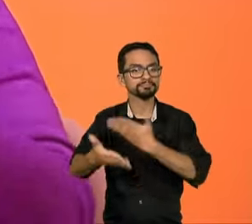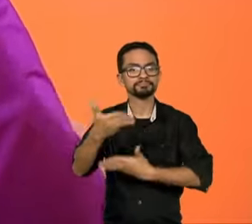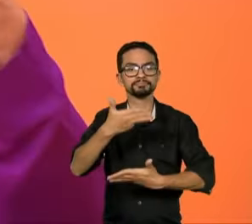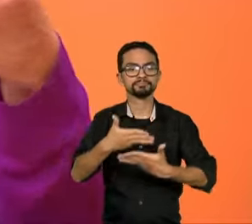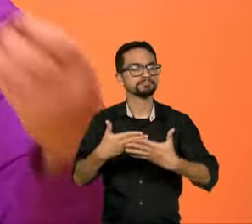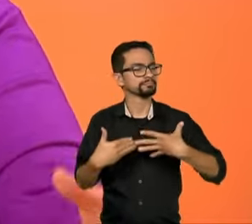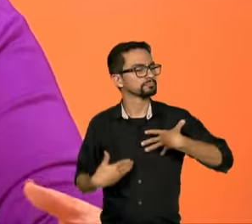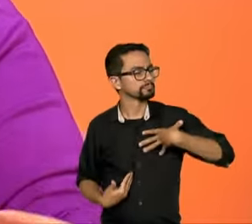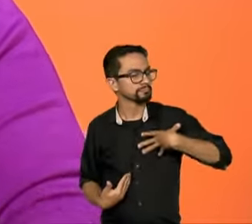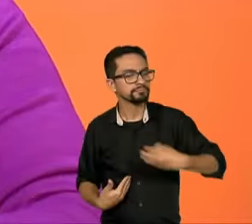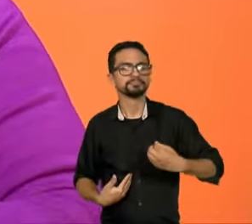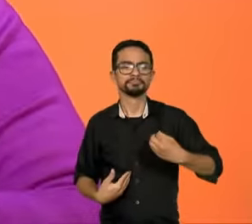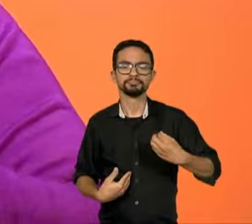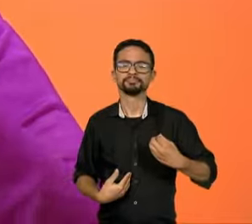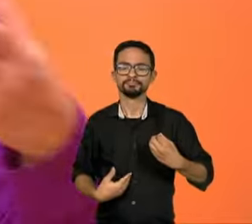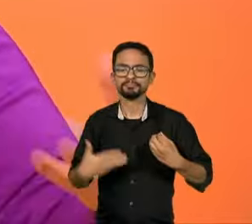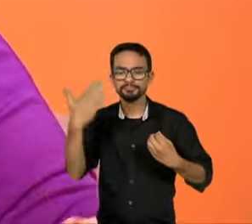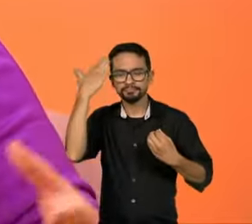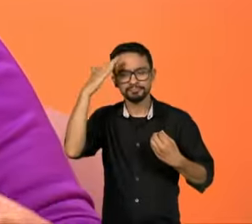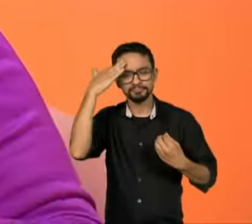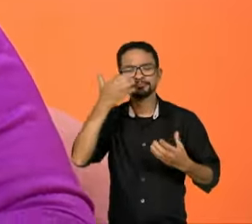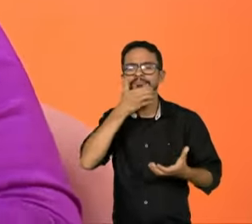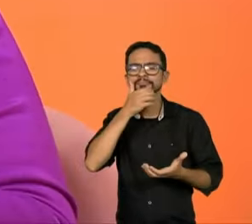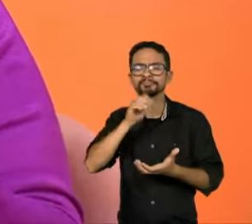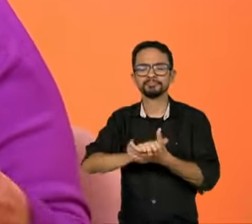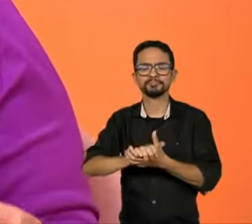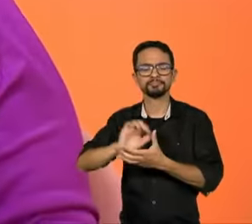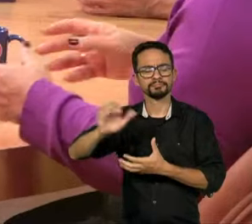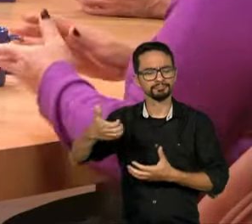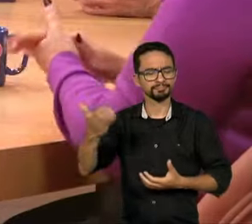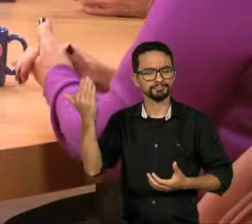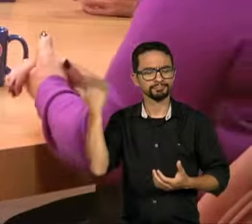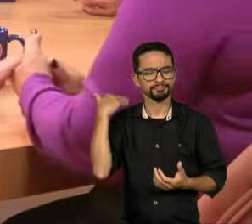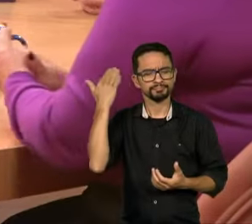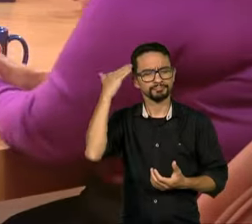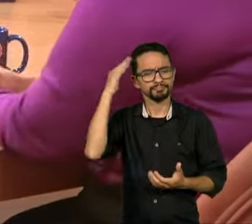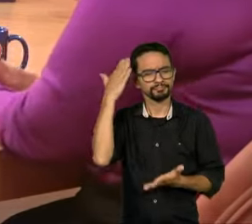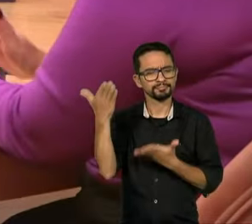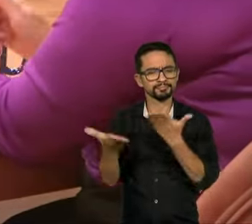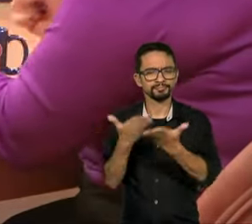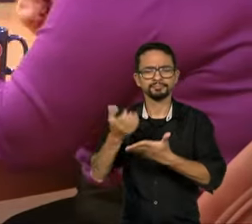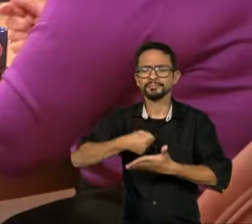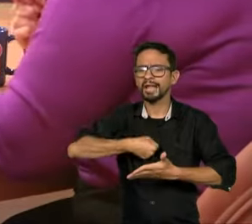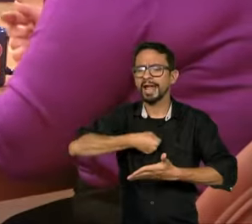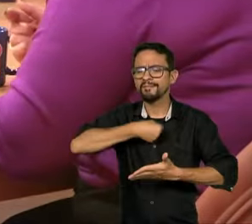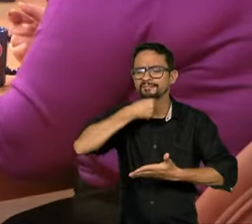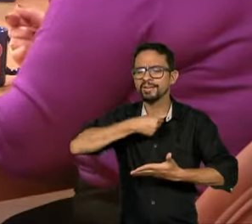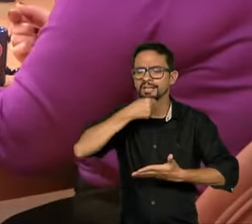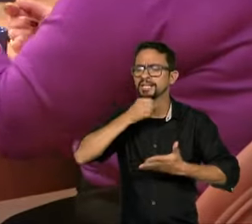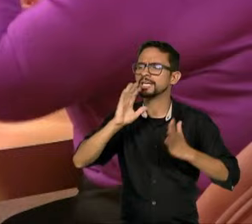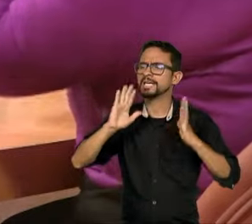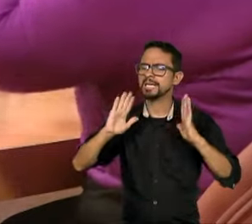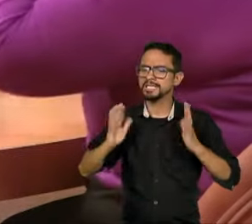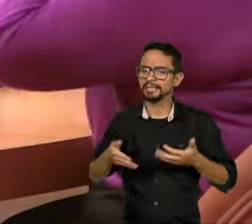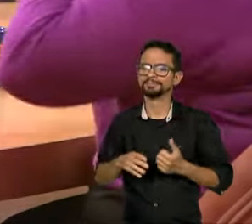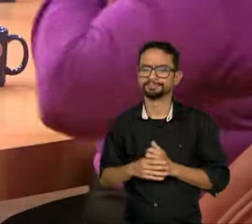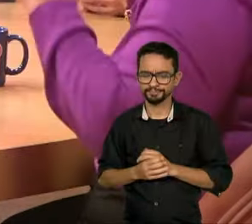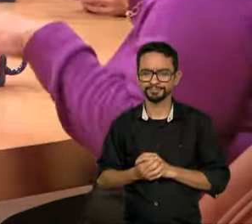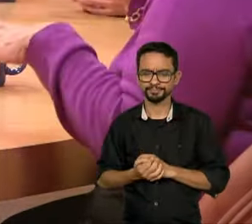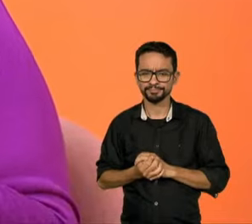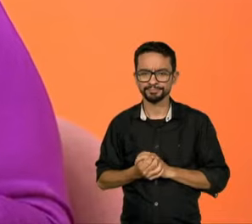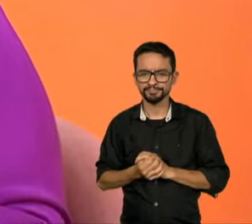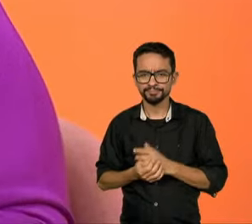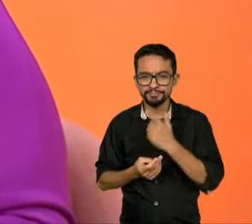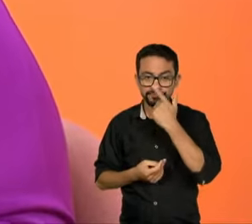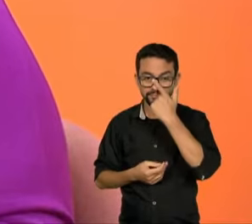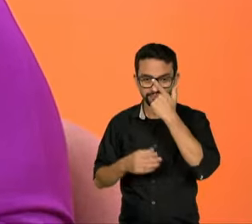dos filhos, do ex-marido, às que vezes. Que não poderiam cuidar da sua própria velhice, porque ainda tem que continuar... Não tem direito de direito, exatamente. Então,